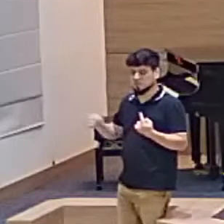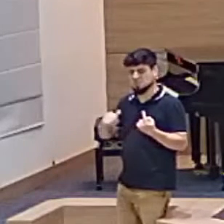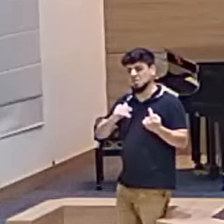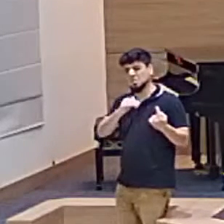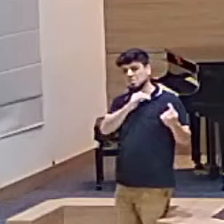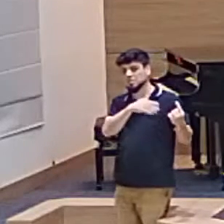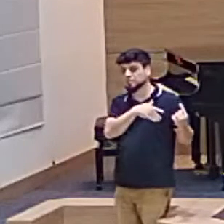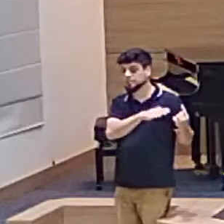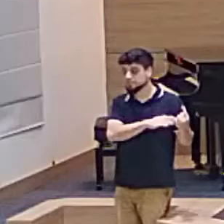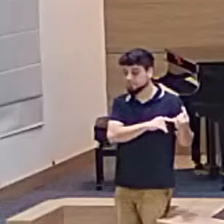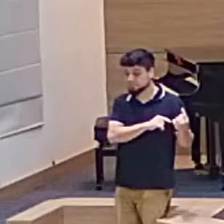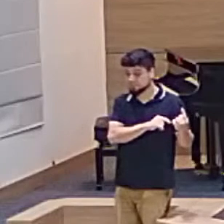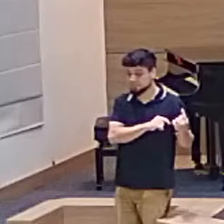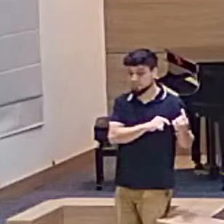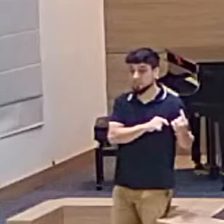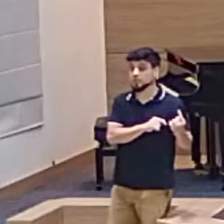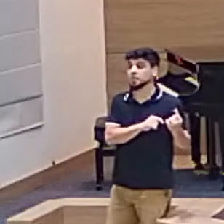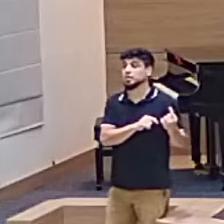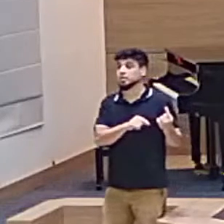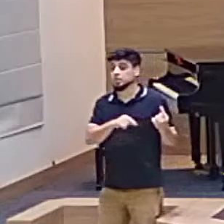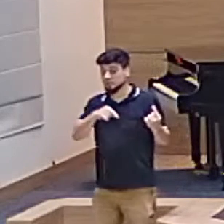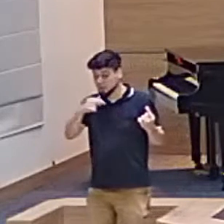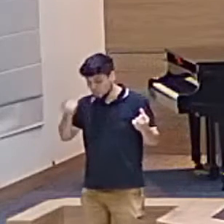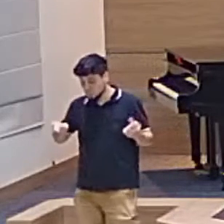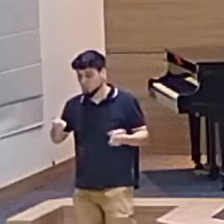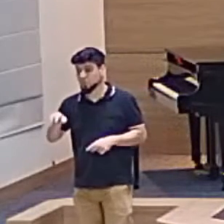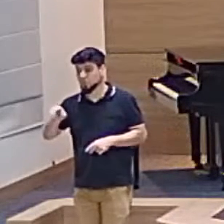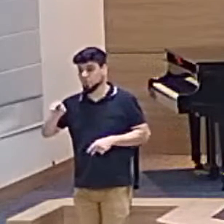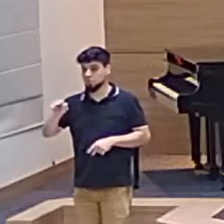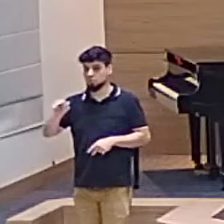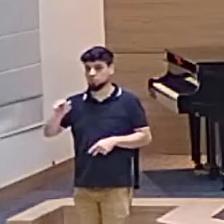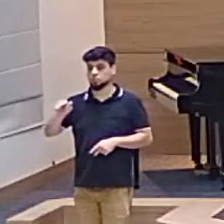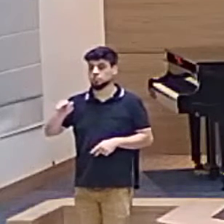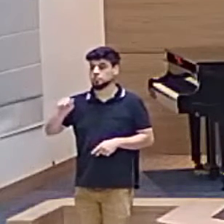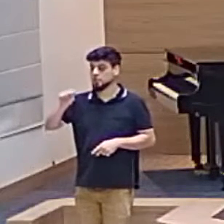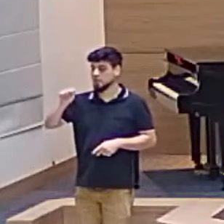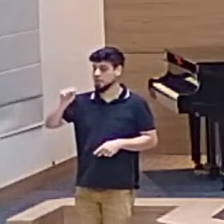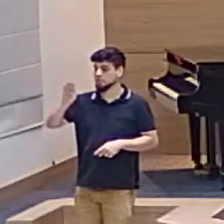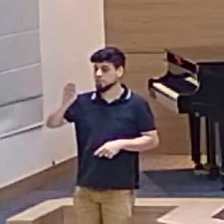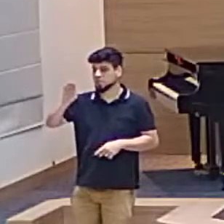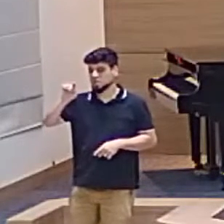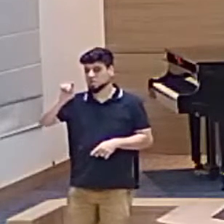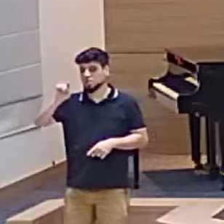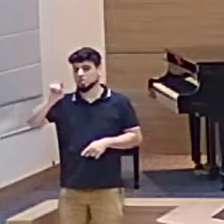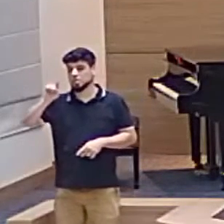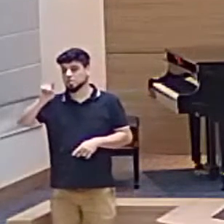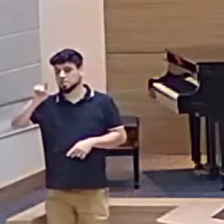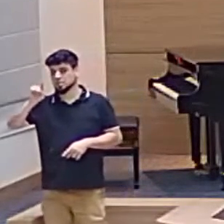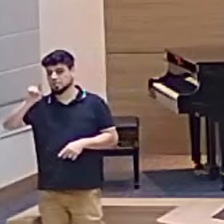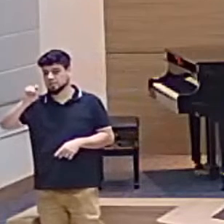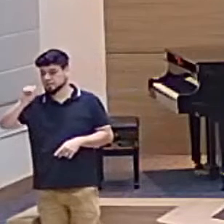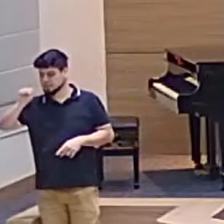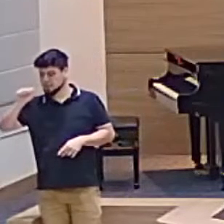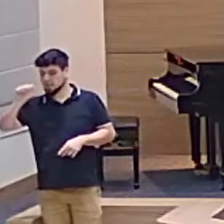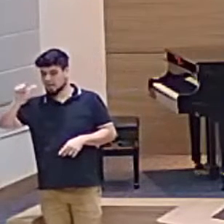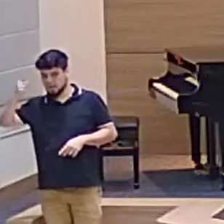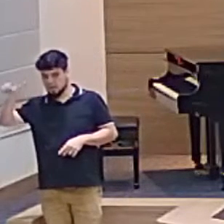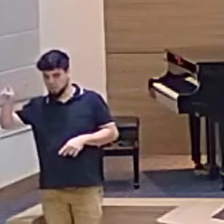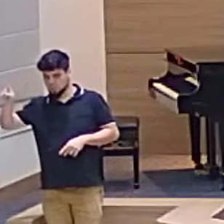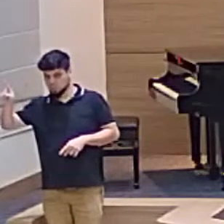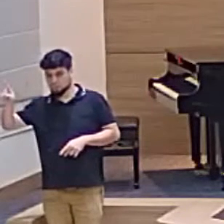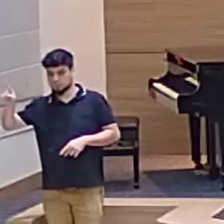detalhe nessa mesma família tem o outro irmão chamado absalom o Absalão para nós